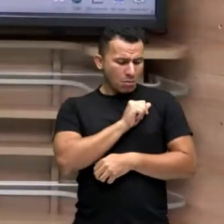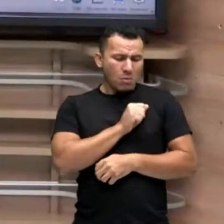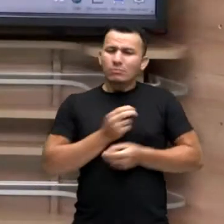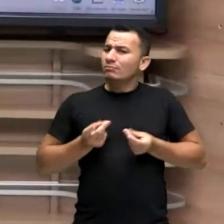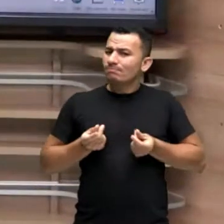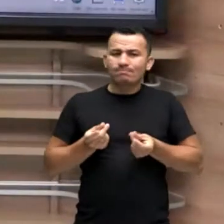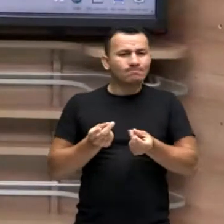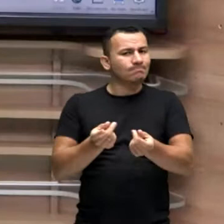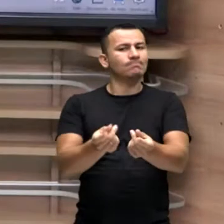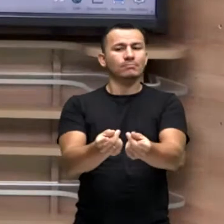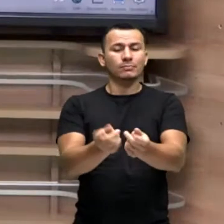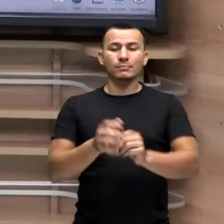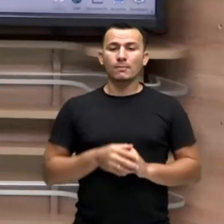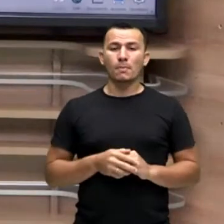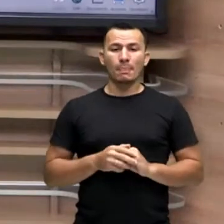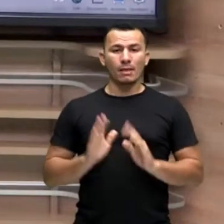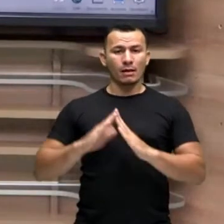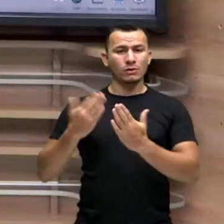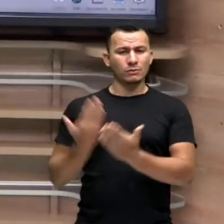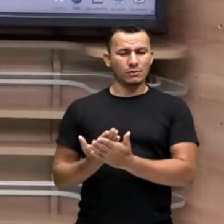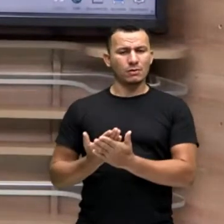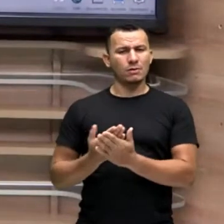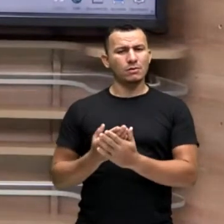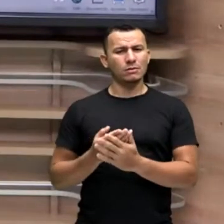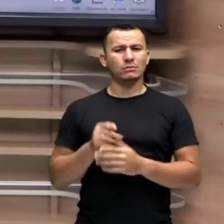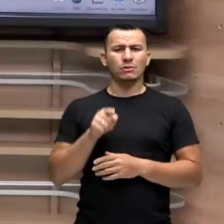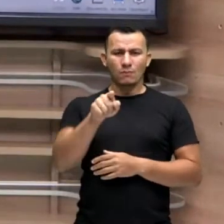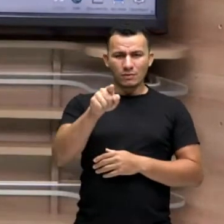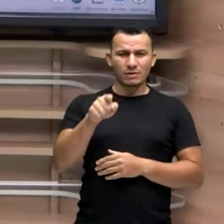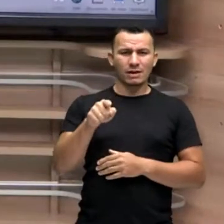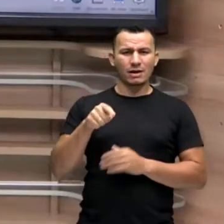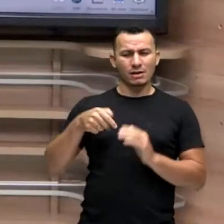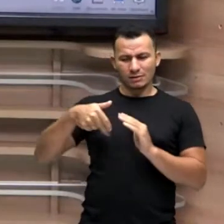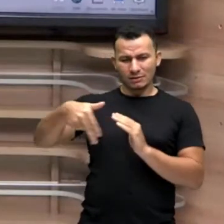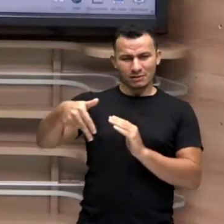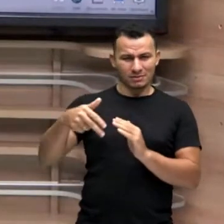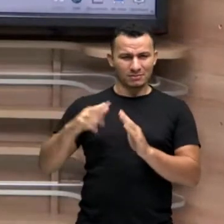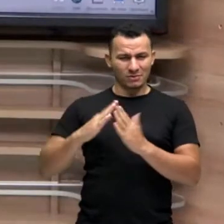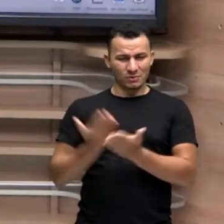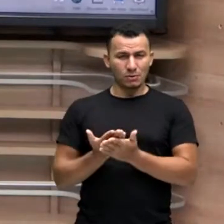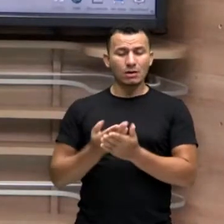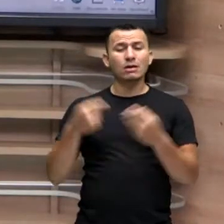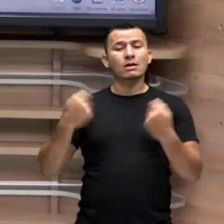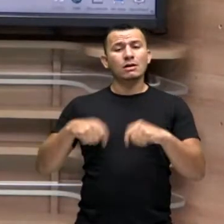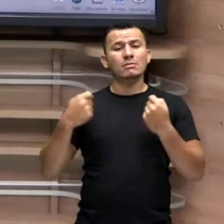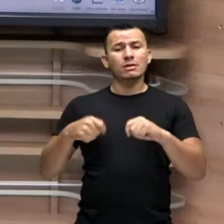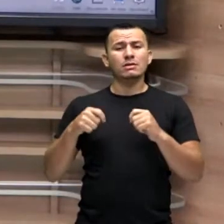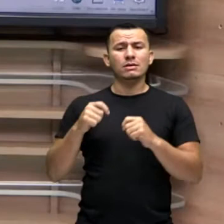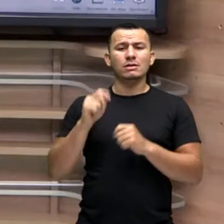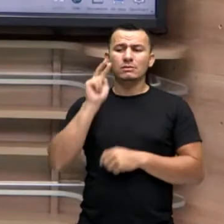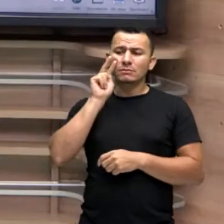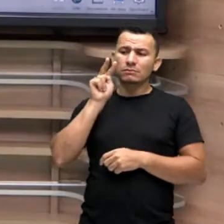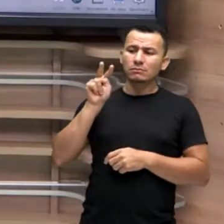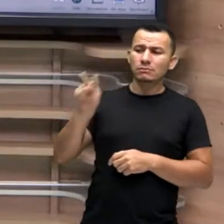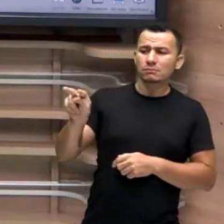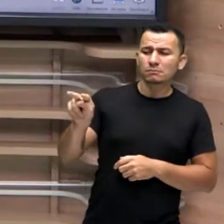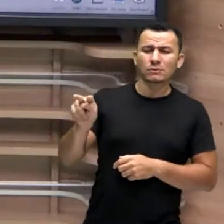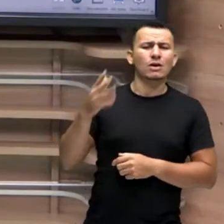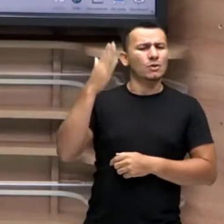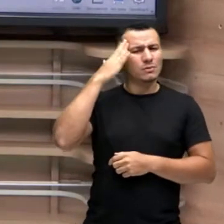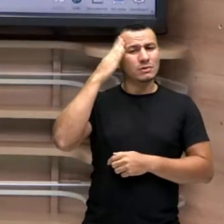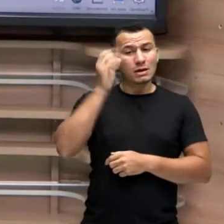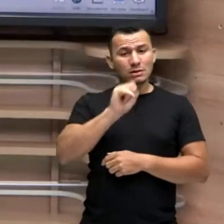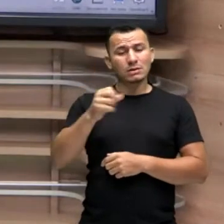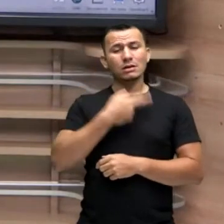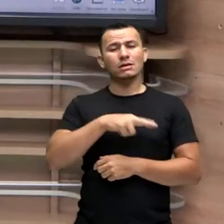e a escola é você que tá aí indo para escola tem que saber reconhecer no outro eles que ele tem uma religião